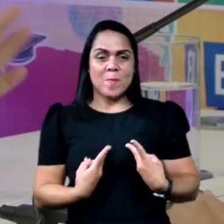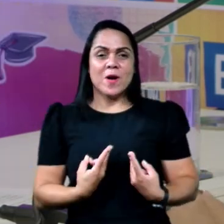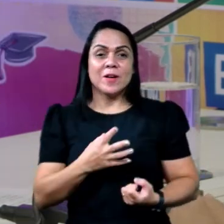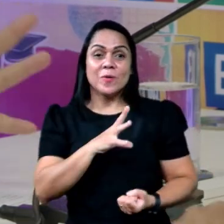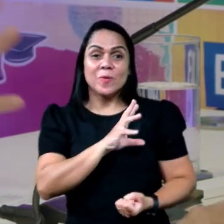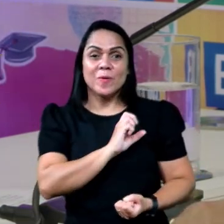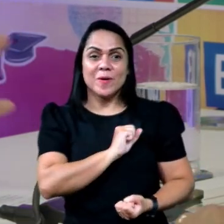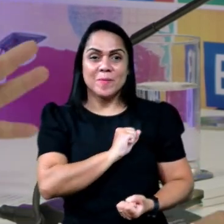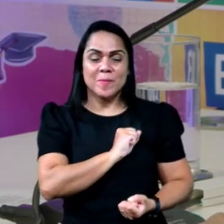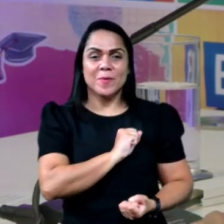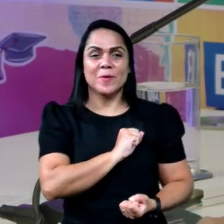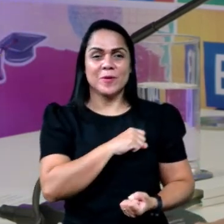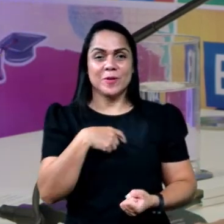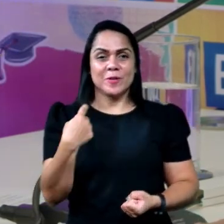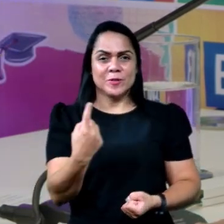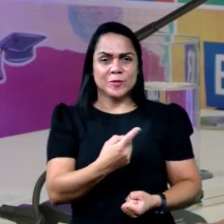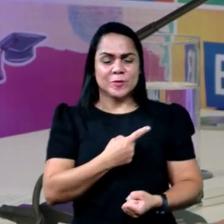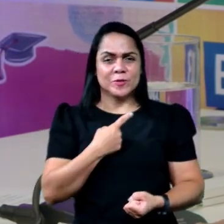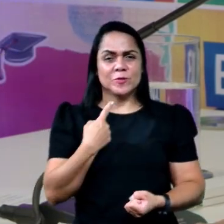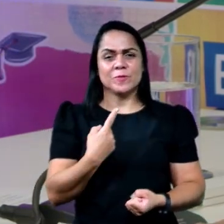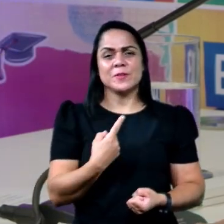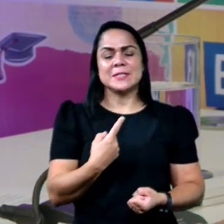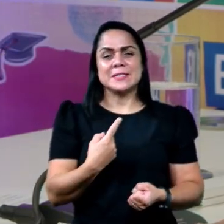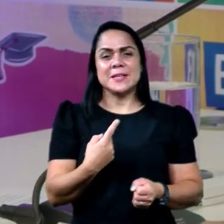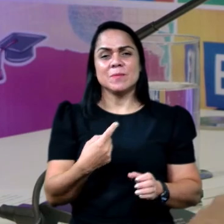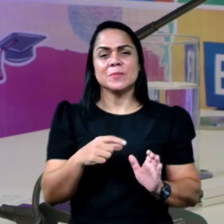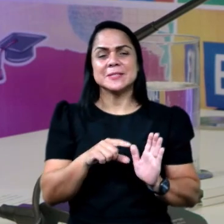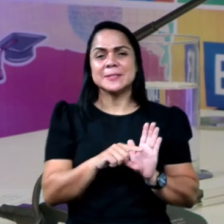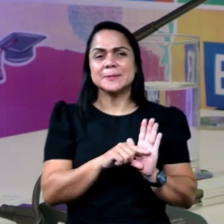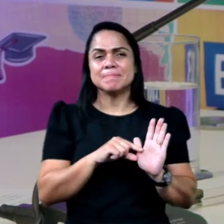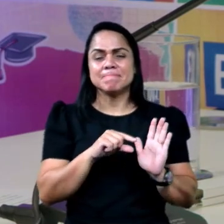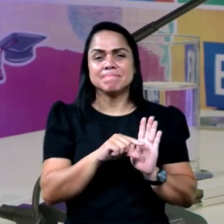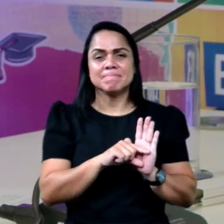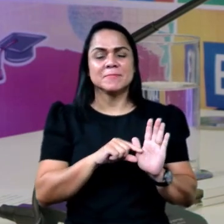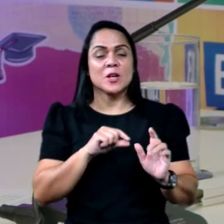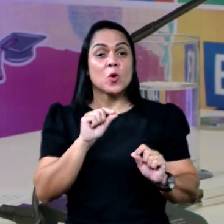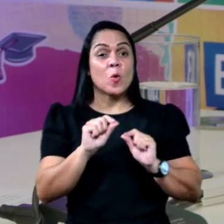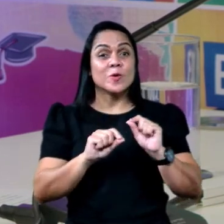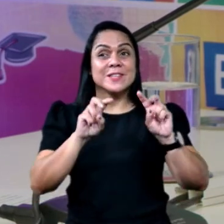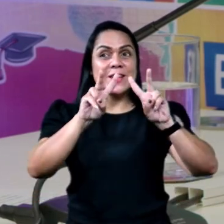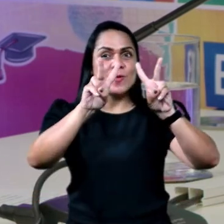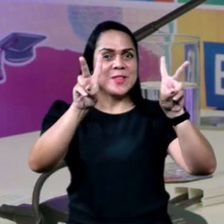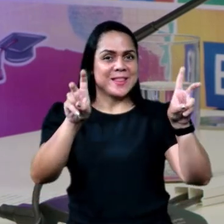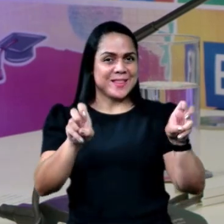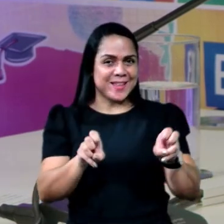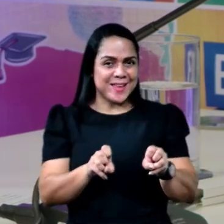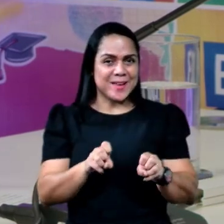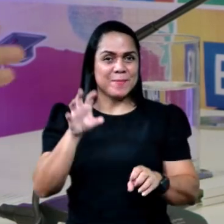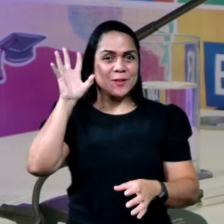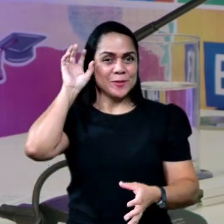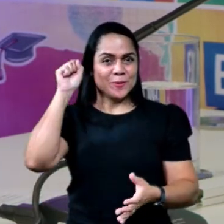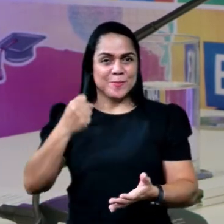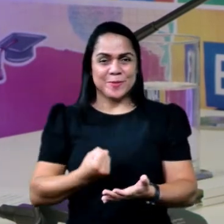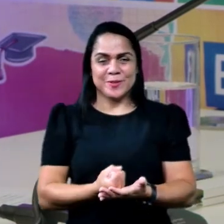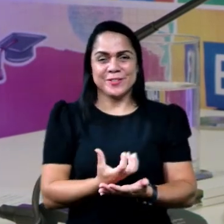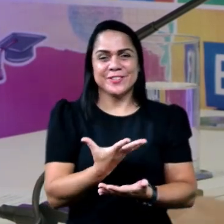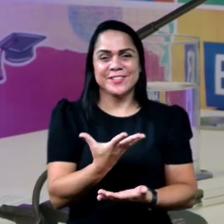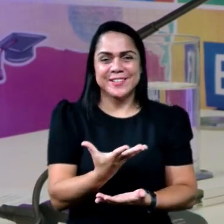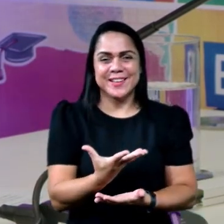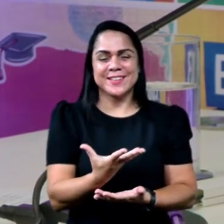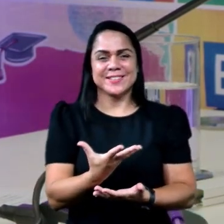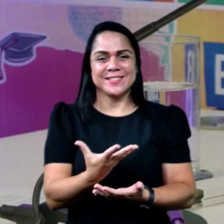uma enquete para definir como seria o título desse podcast. E aí, no final, não é nenhum dos que venceram,